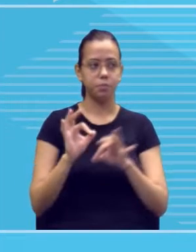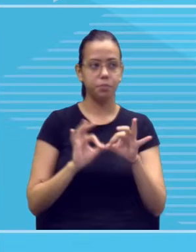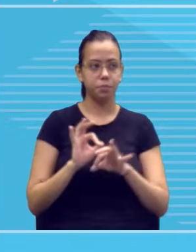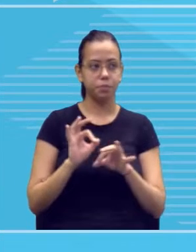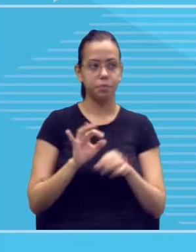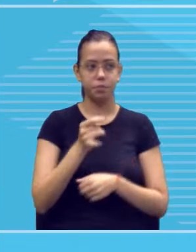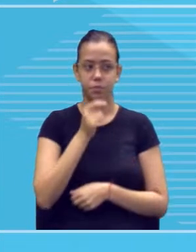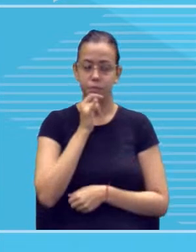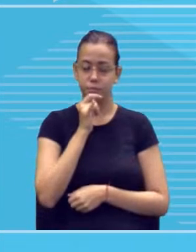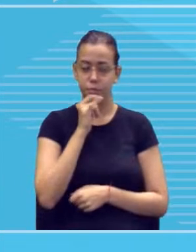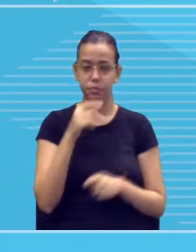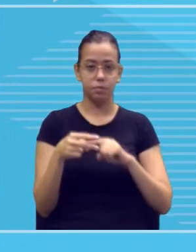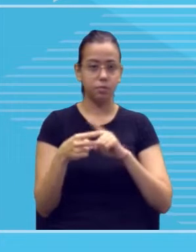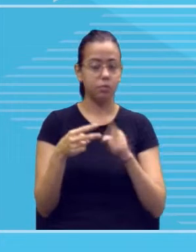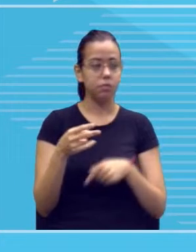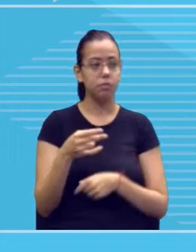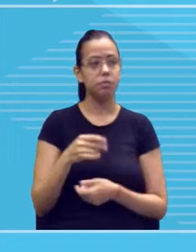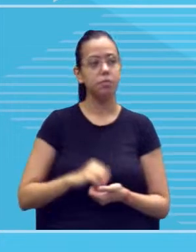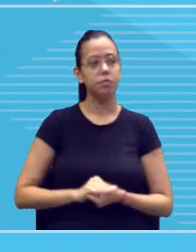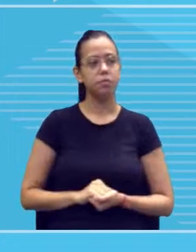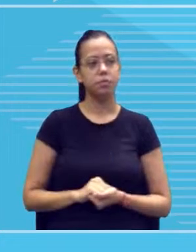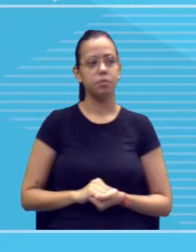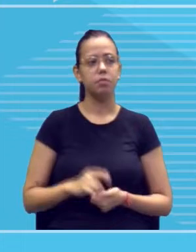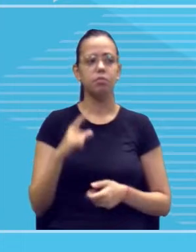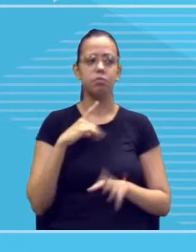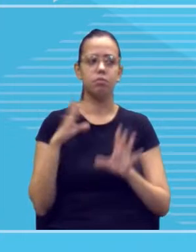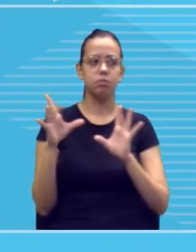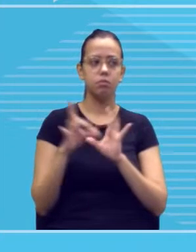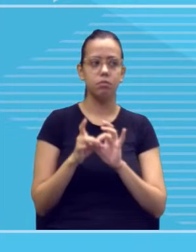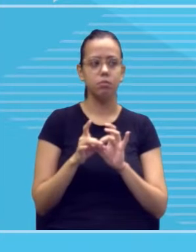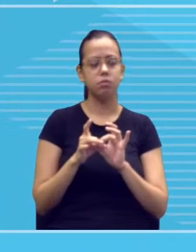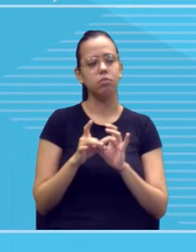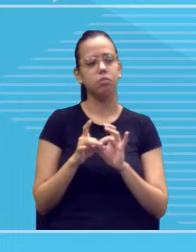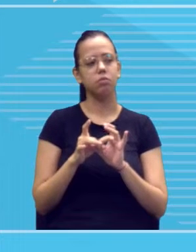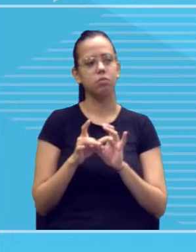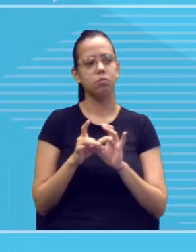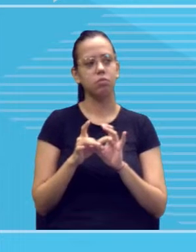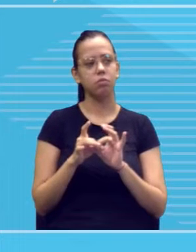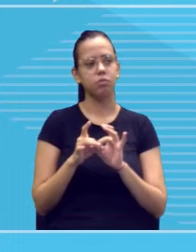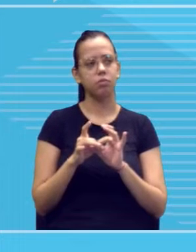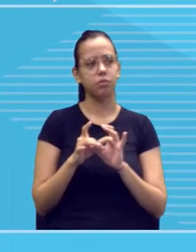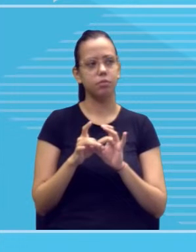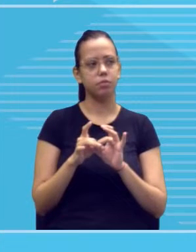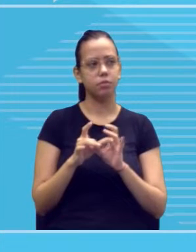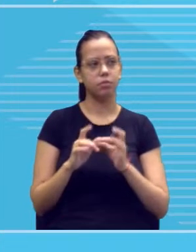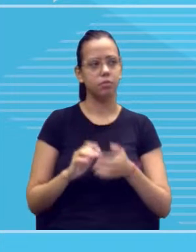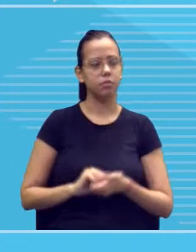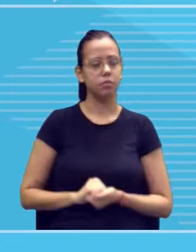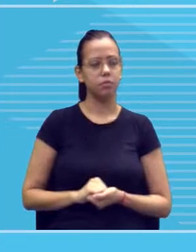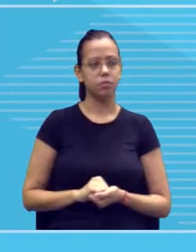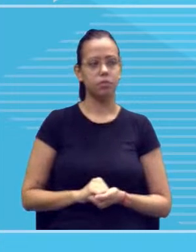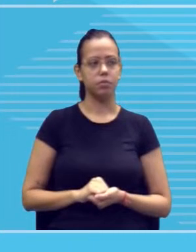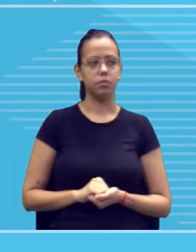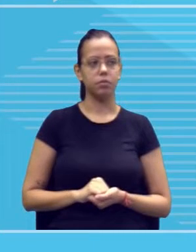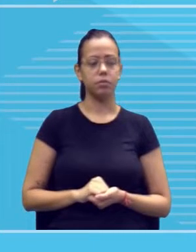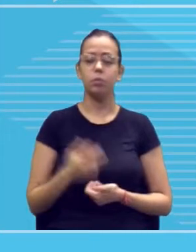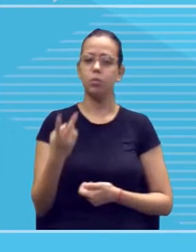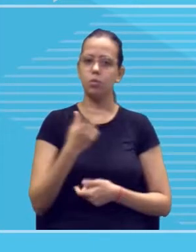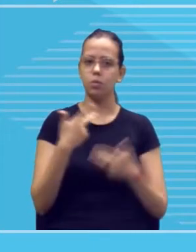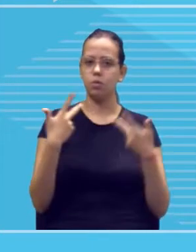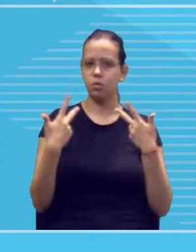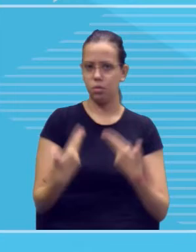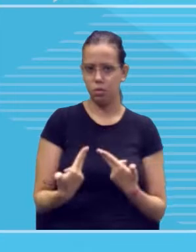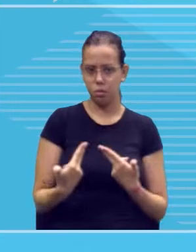aqui dois exemplos mais uma vez fazendo aí uma conexão entre ambos são idênticos